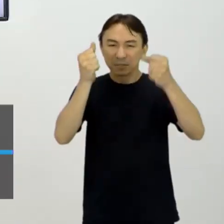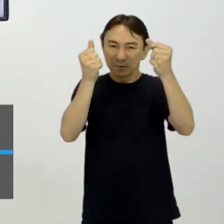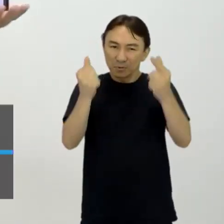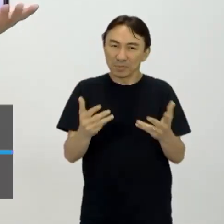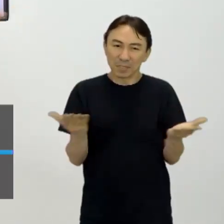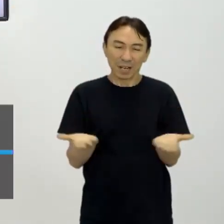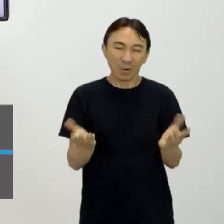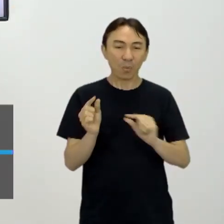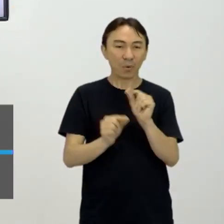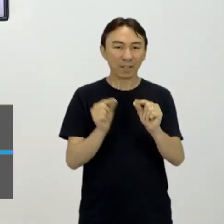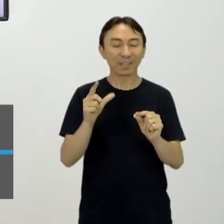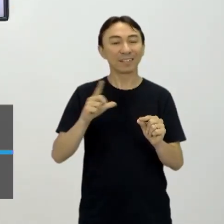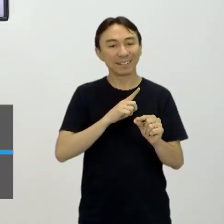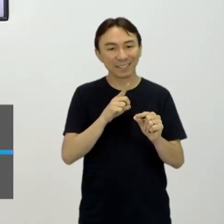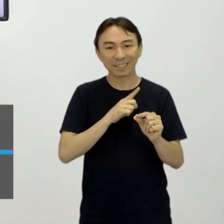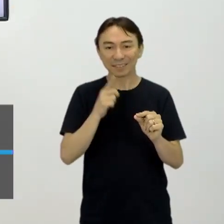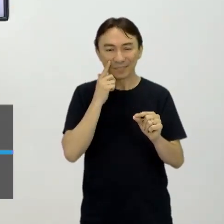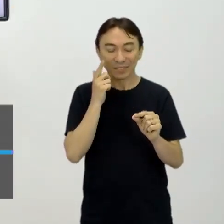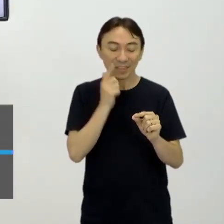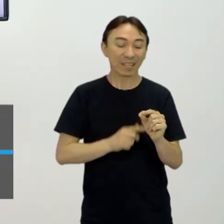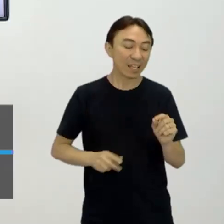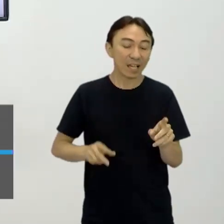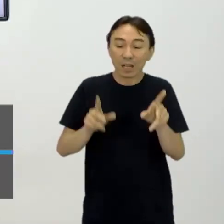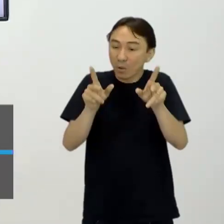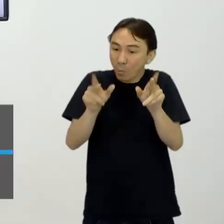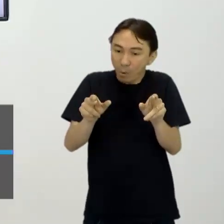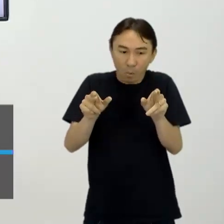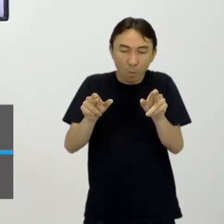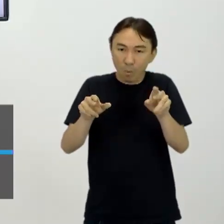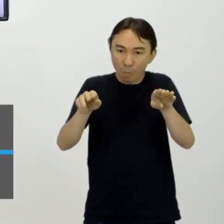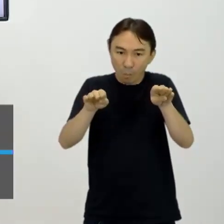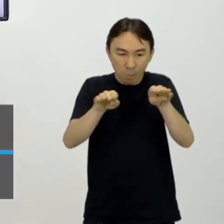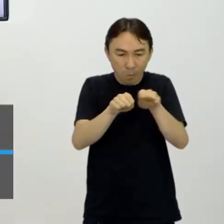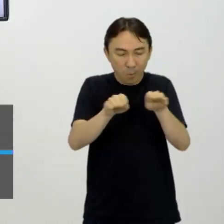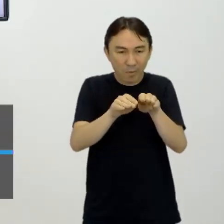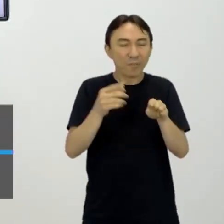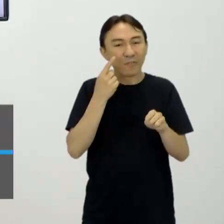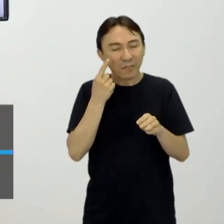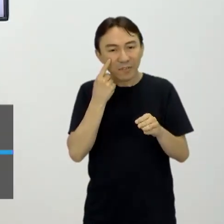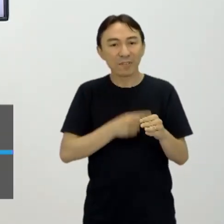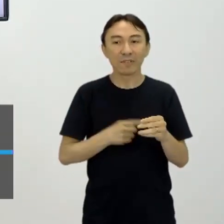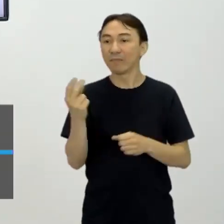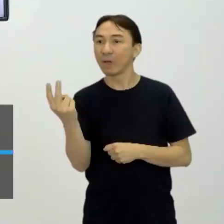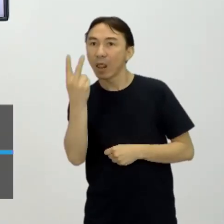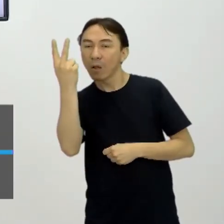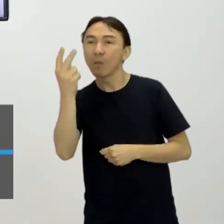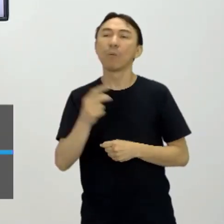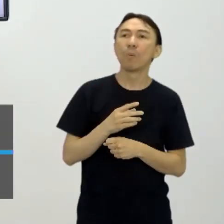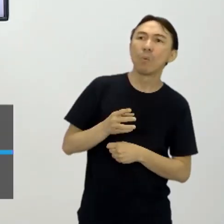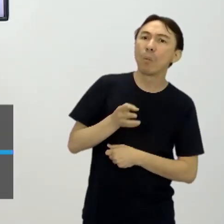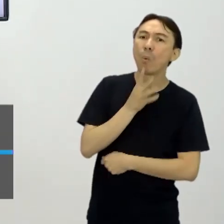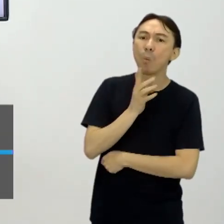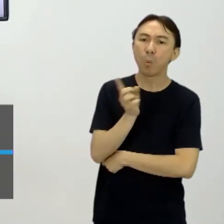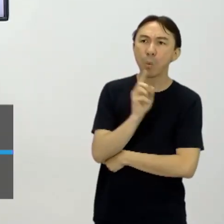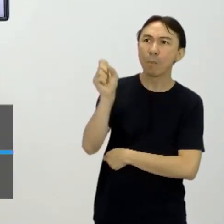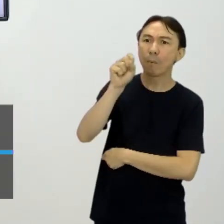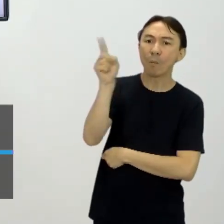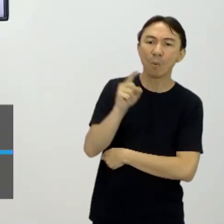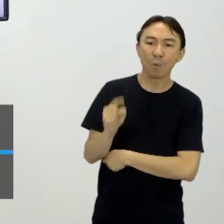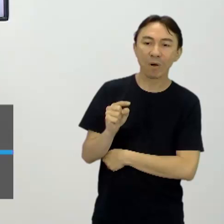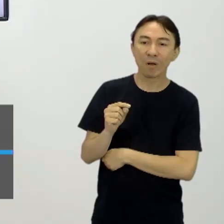E hoje é a última aulinha. A gente vai trabalhar essa aulinha como se fosse uma revisão mesmo aí, para vocês poderem bater o martelo